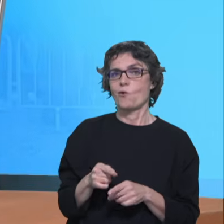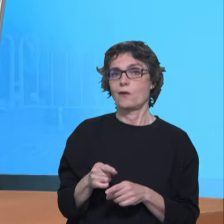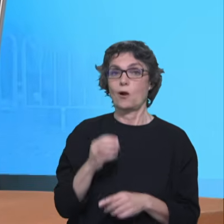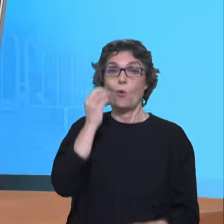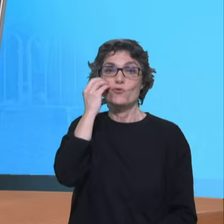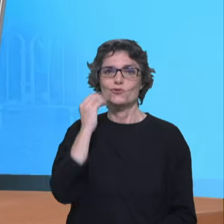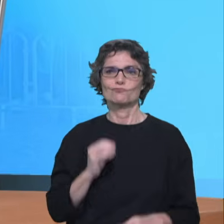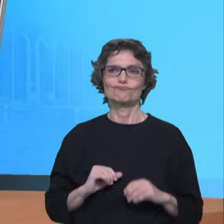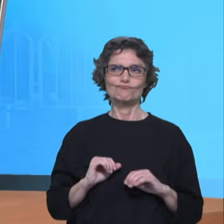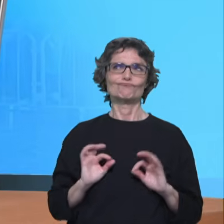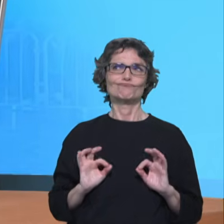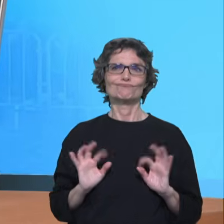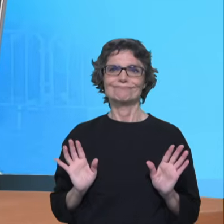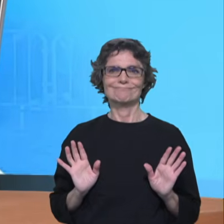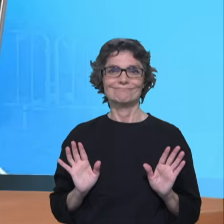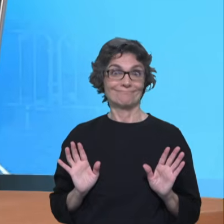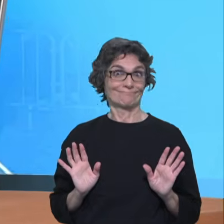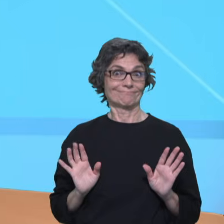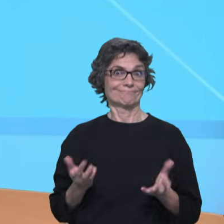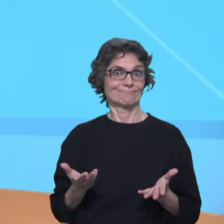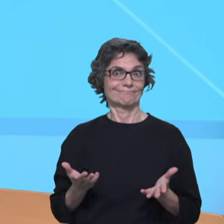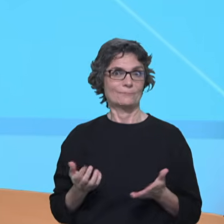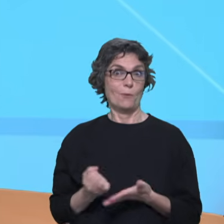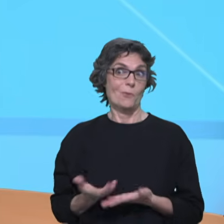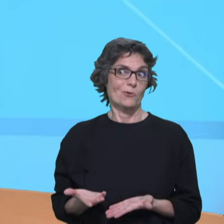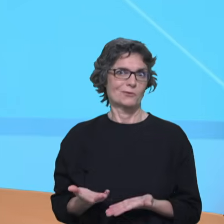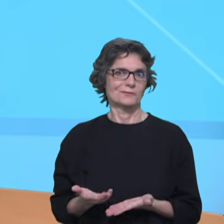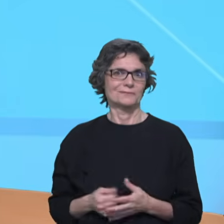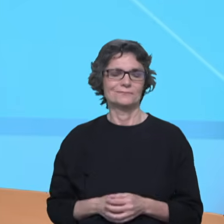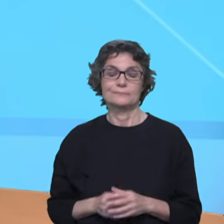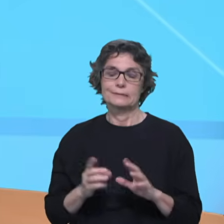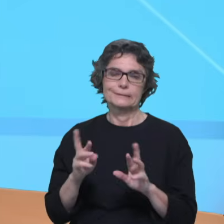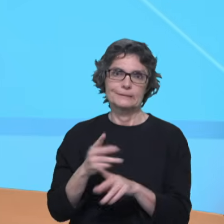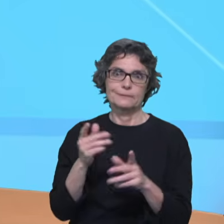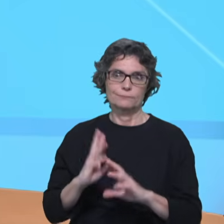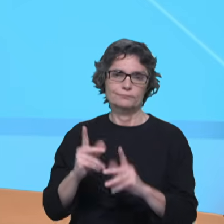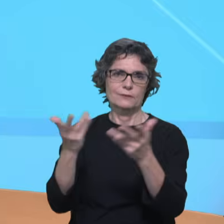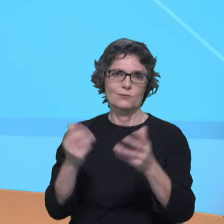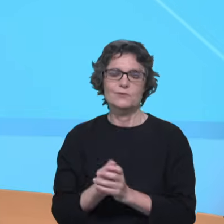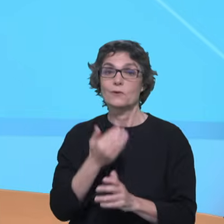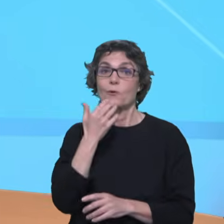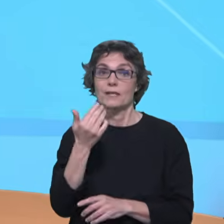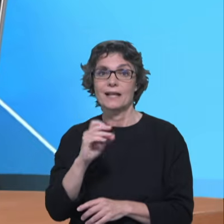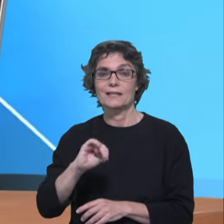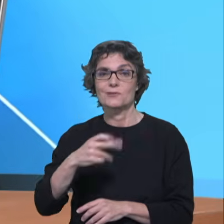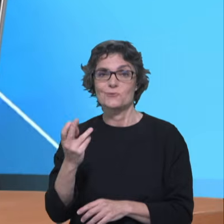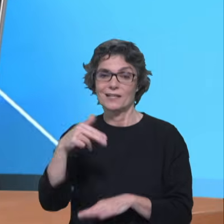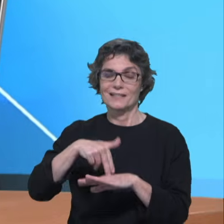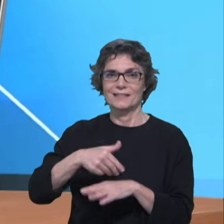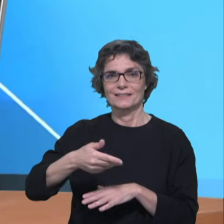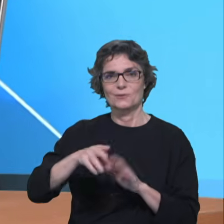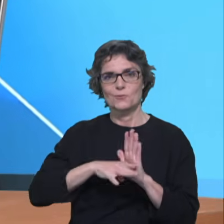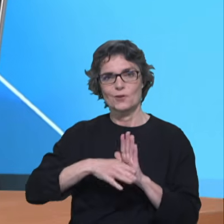de oxigênio. Veremos como tudo vai evoluindo, Susana. Eu agradeço a tua análise neste programa em torno, de facto,